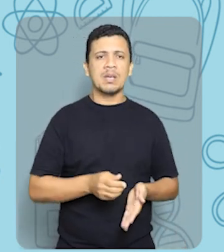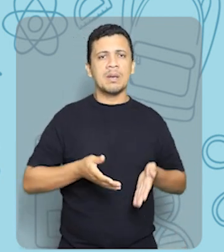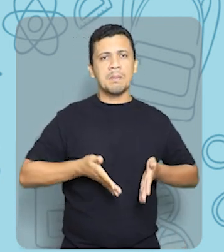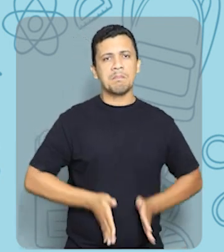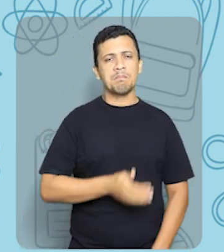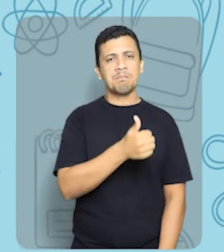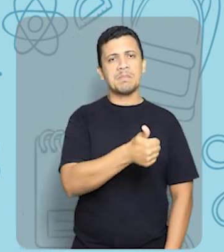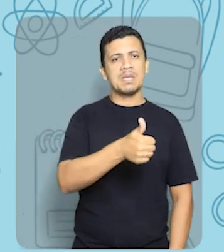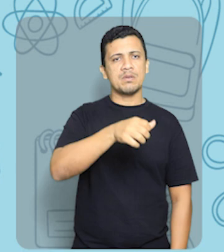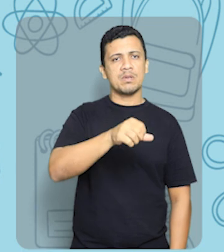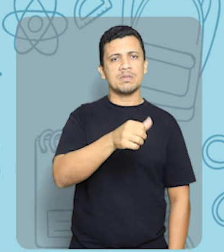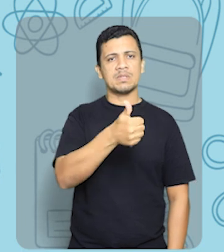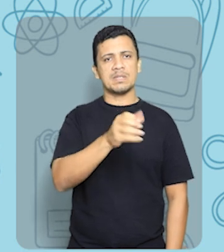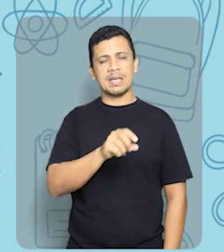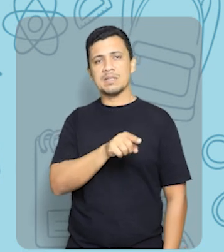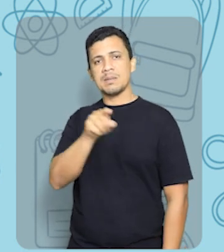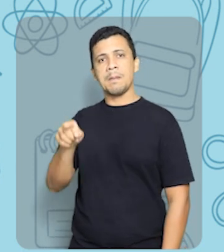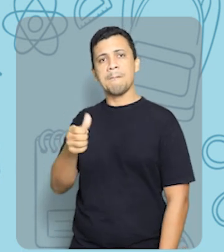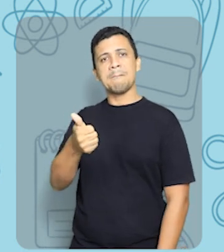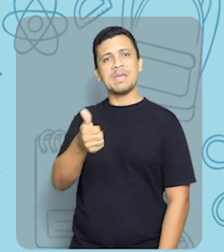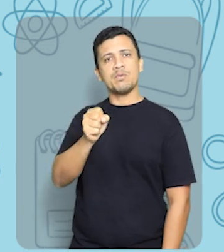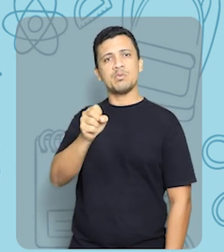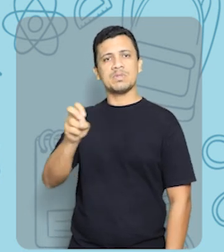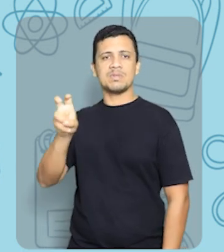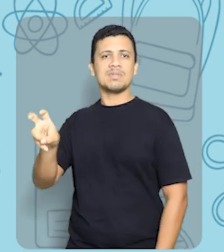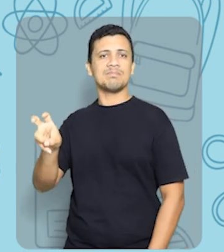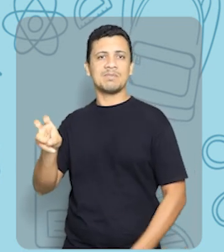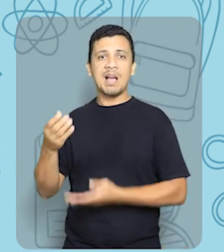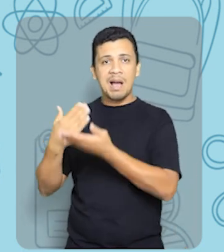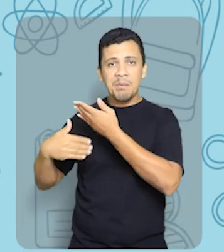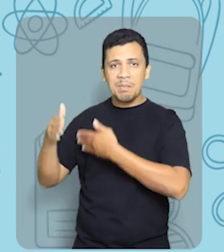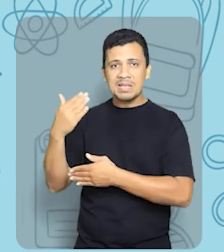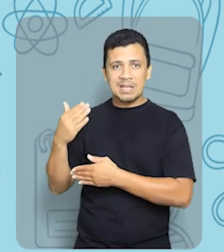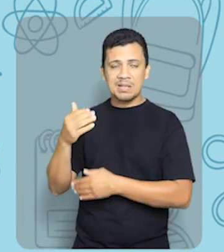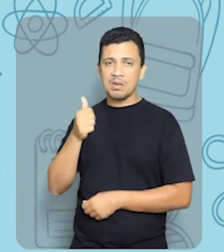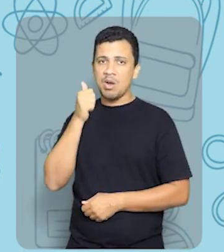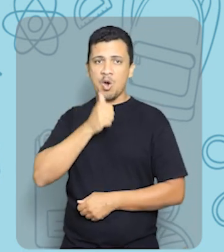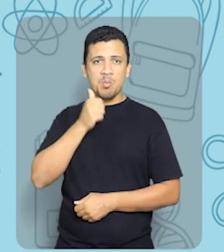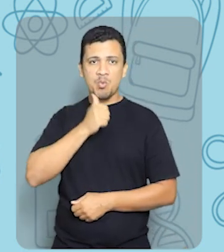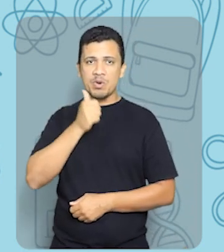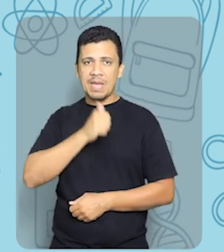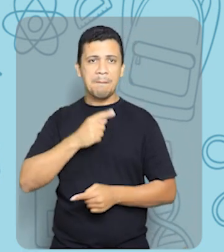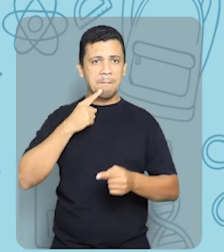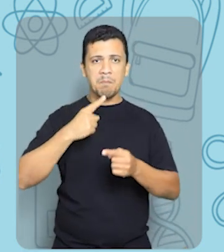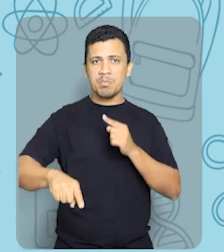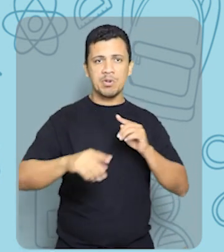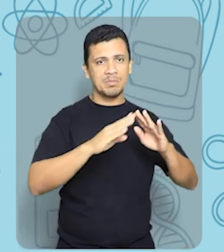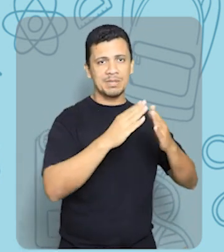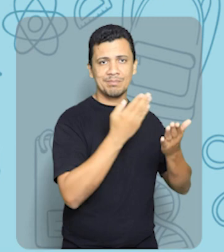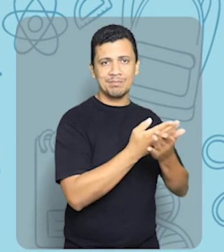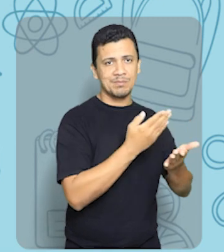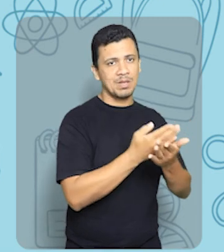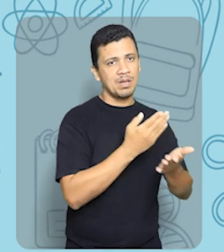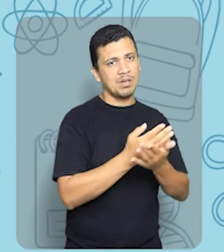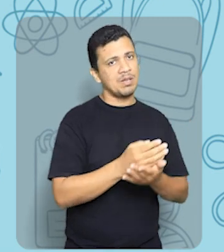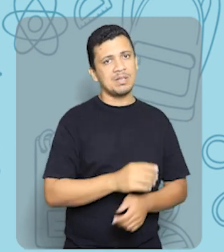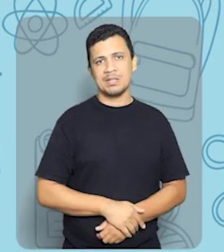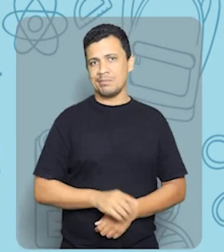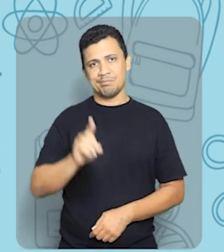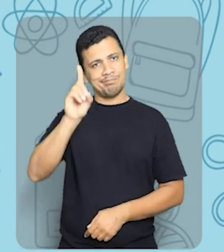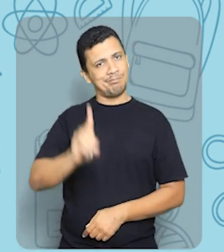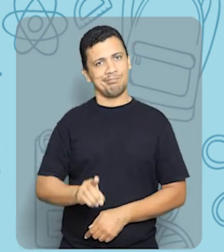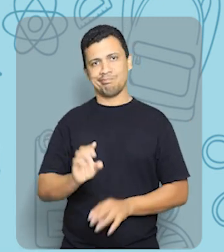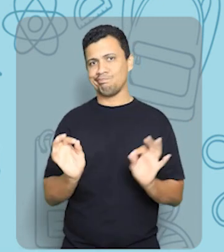a 1885. Em uma época em que as mulheres eram restritas à vida doméstica e não tinham direito